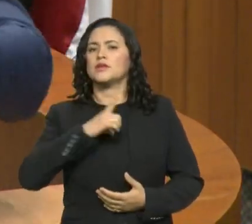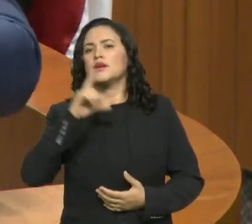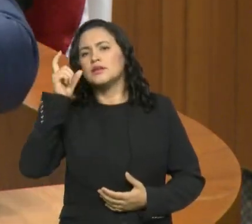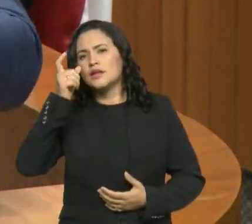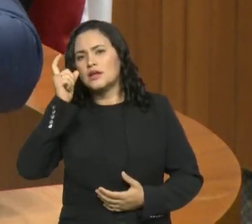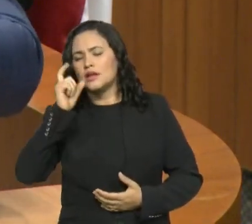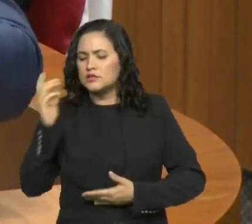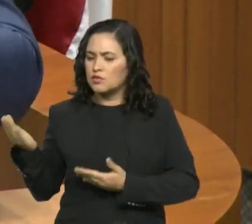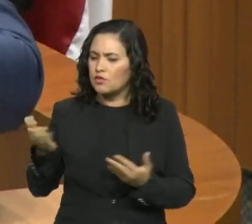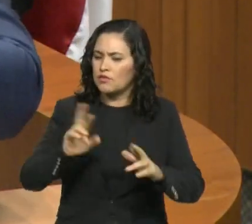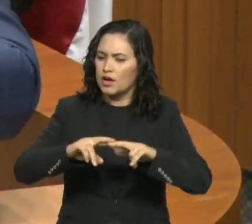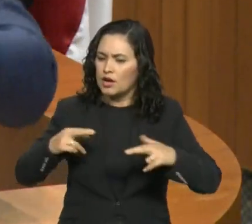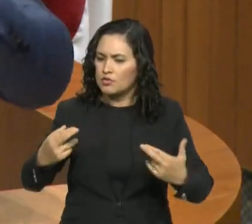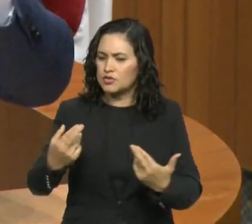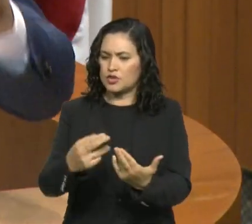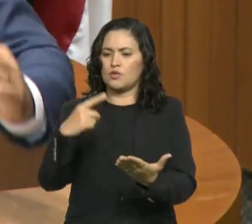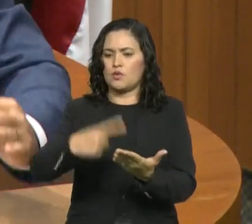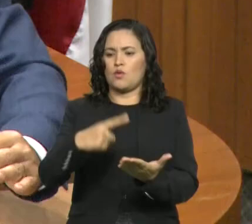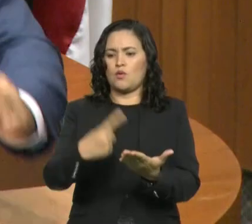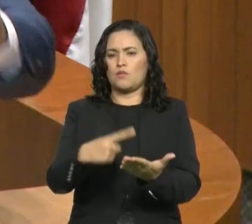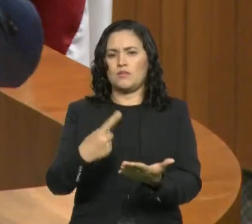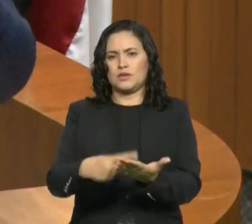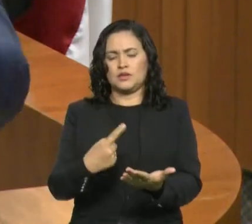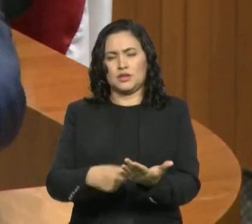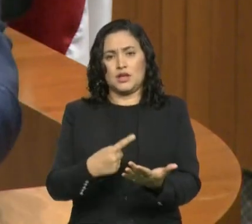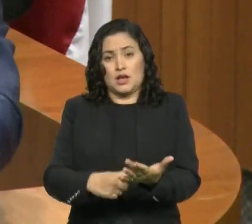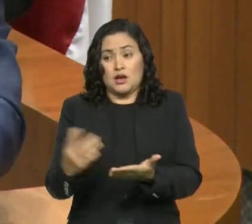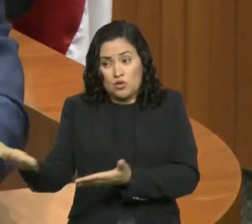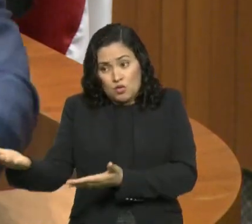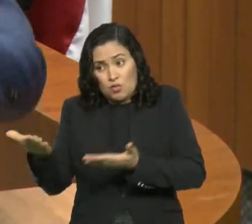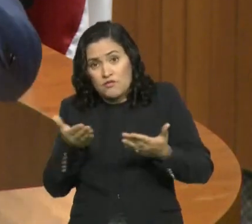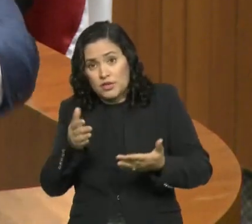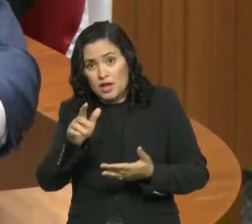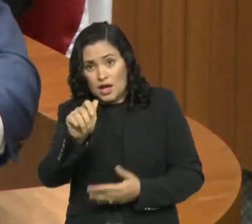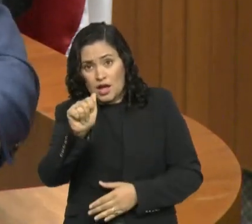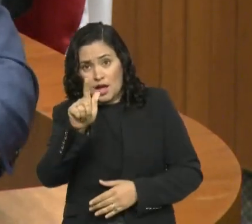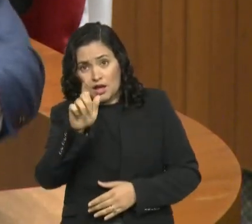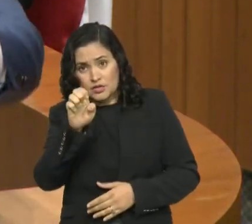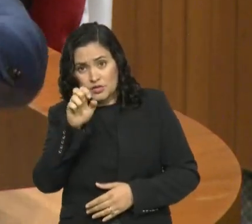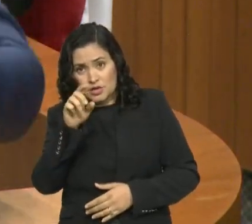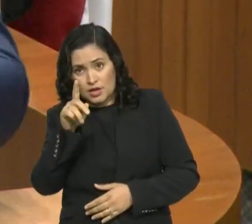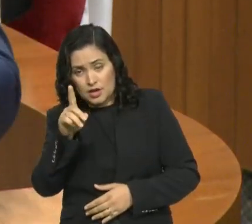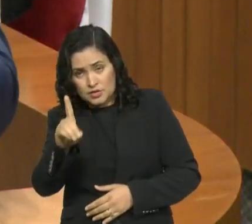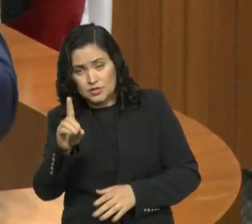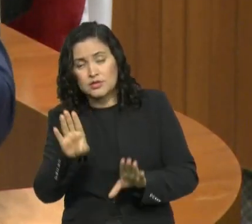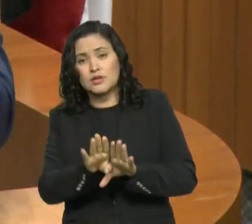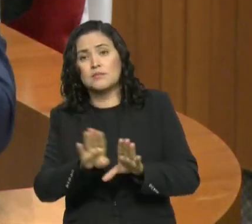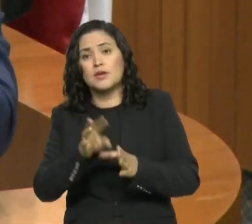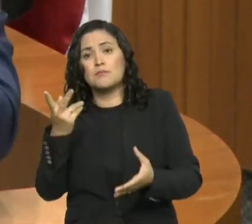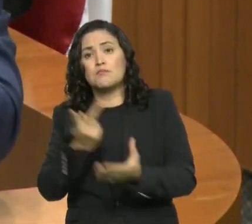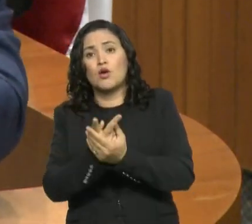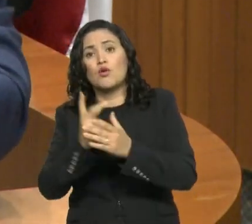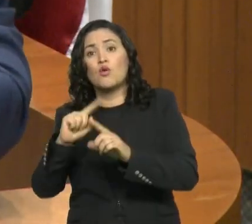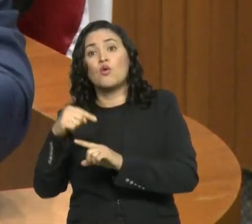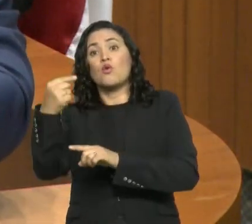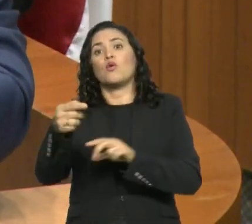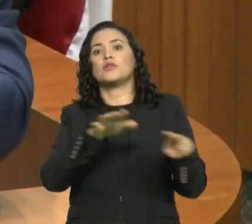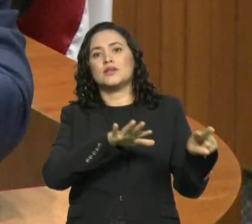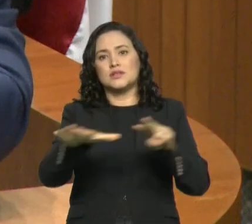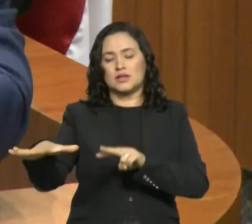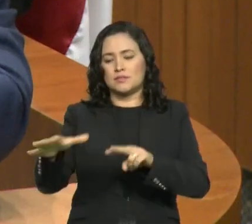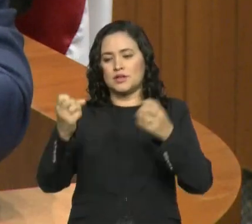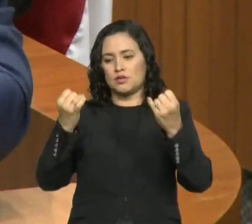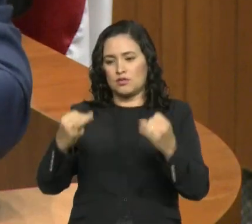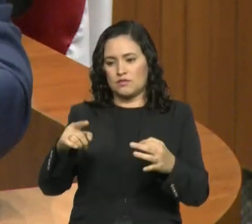convido para uma reunião que iremos marcar com a AGED, com o PROCON, na próxima semana, para que nós possamos tratar desse assunto.